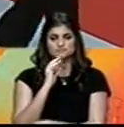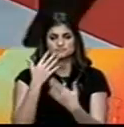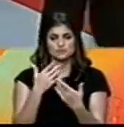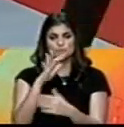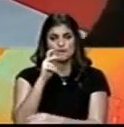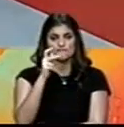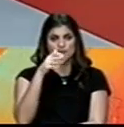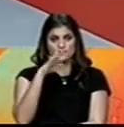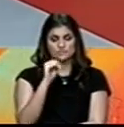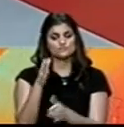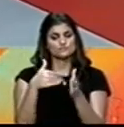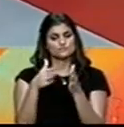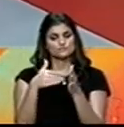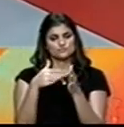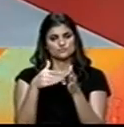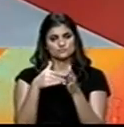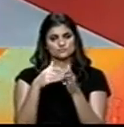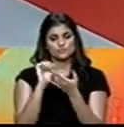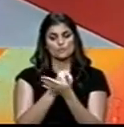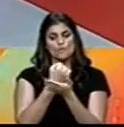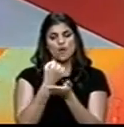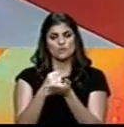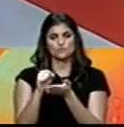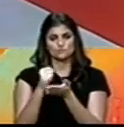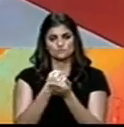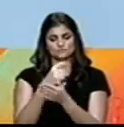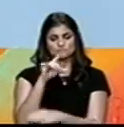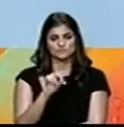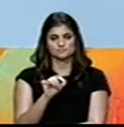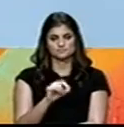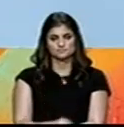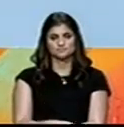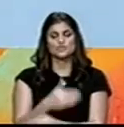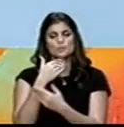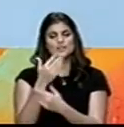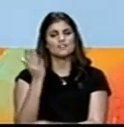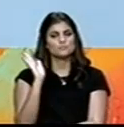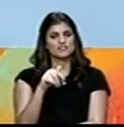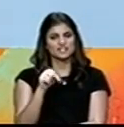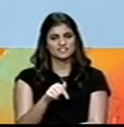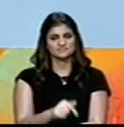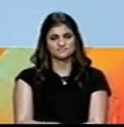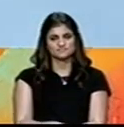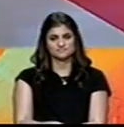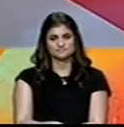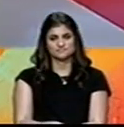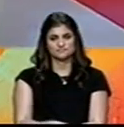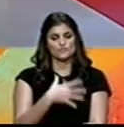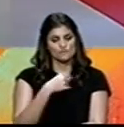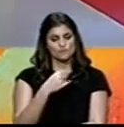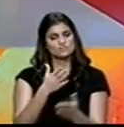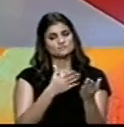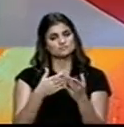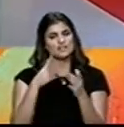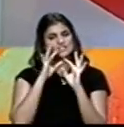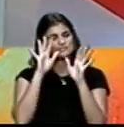favas, usamos alho. Faz favor, dona Sónia. Obrigado por ter vindo. Foi um gosto recebê-la, assim tão